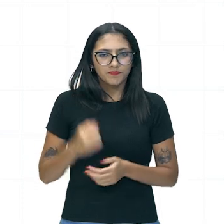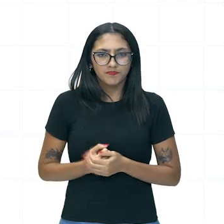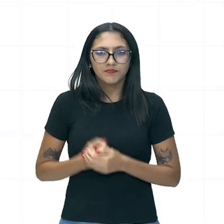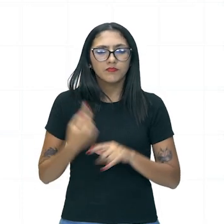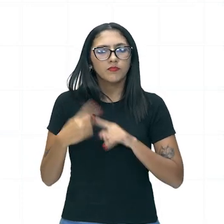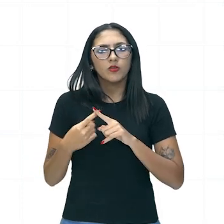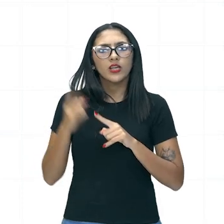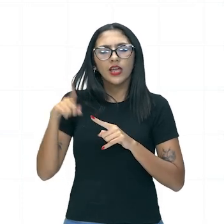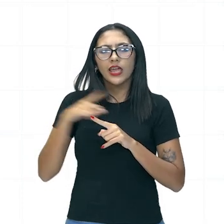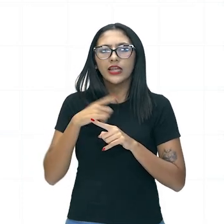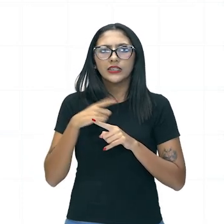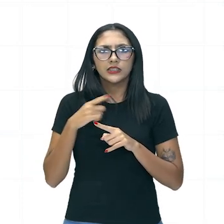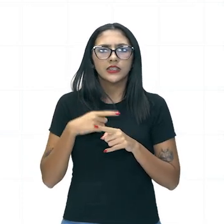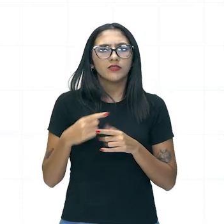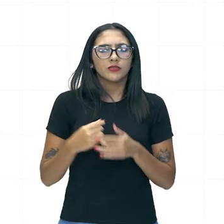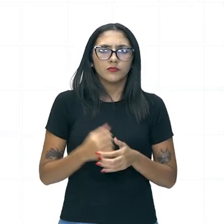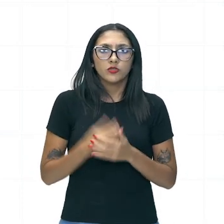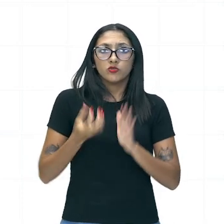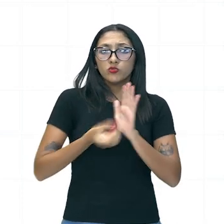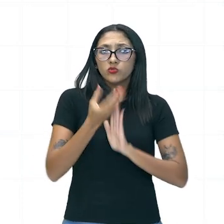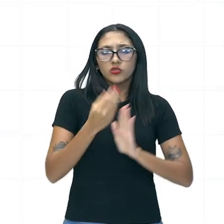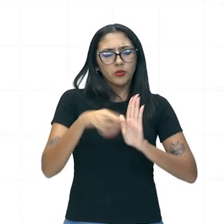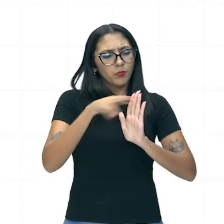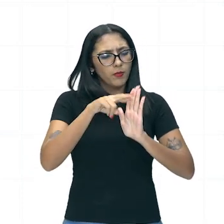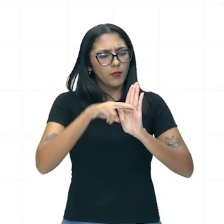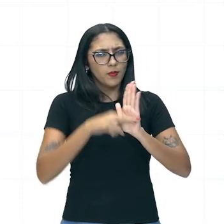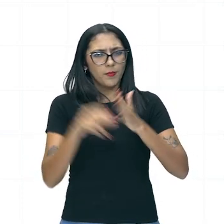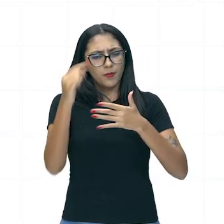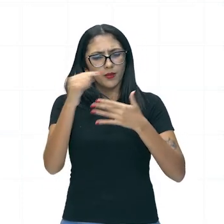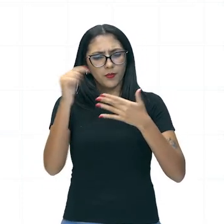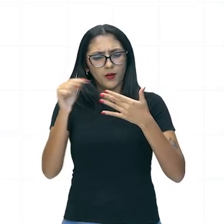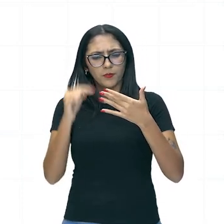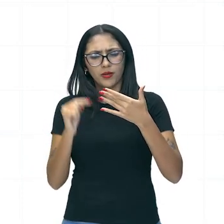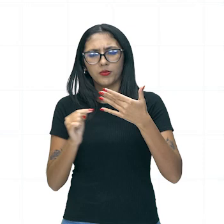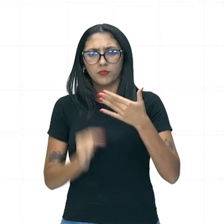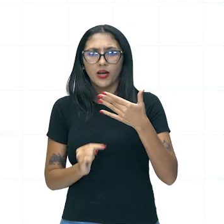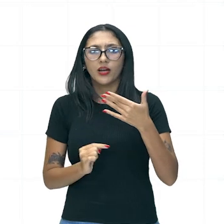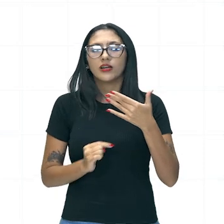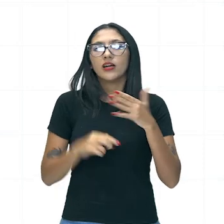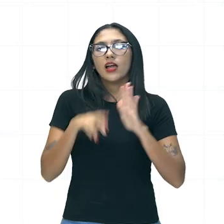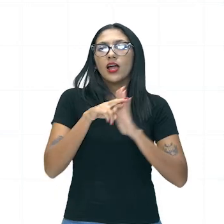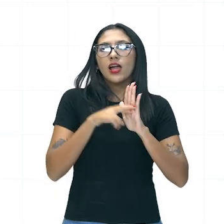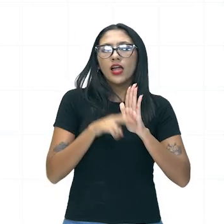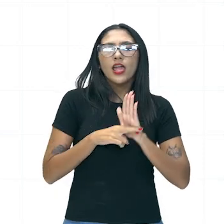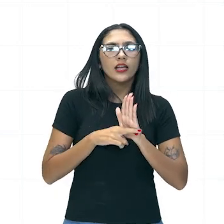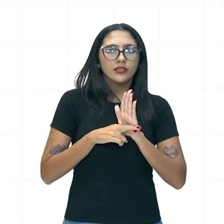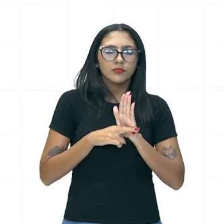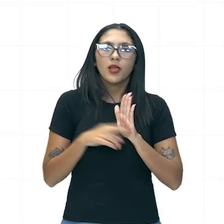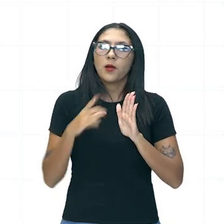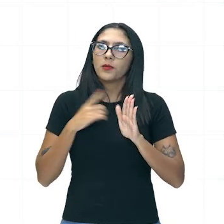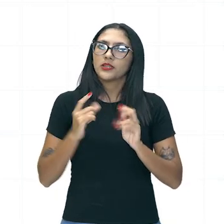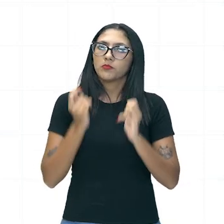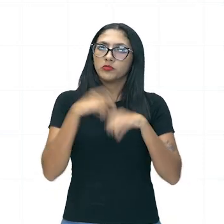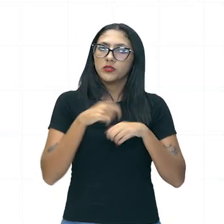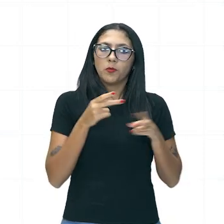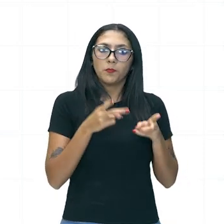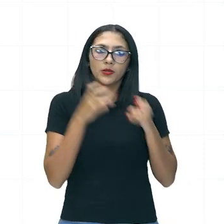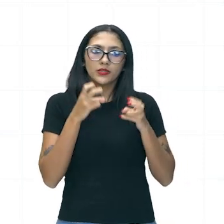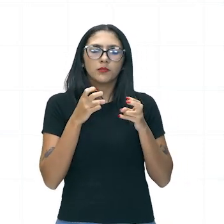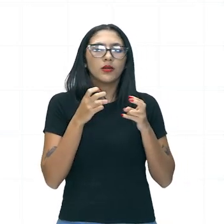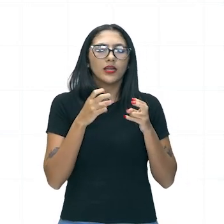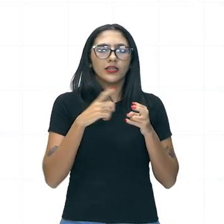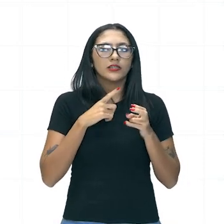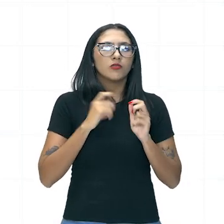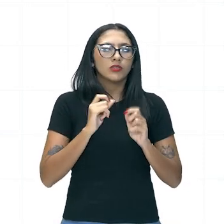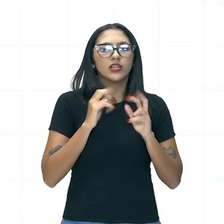formulou as principais regras que fizeram a diferenciação entre o rugby. Então ele foi